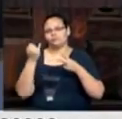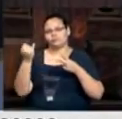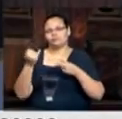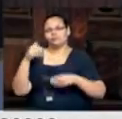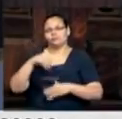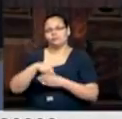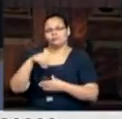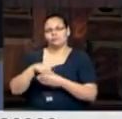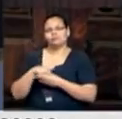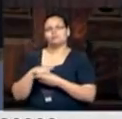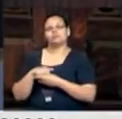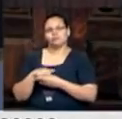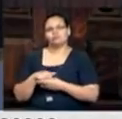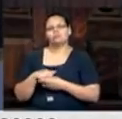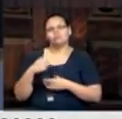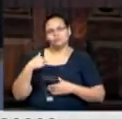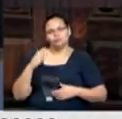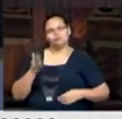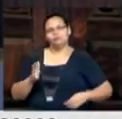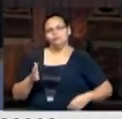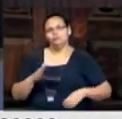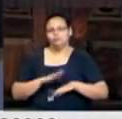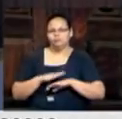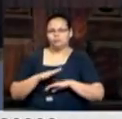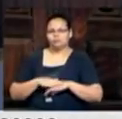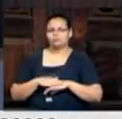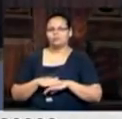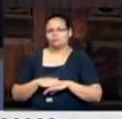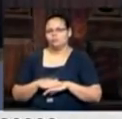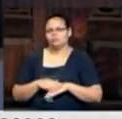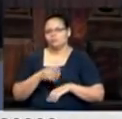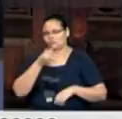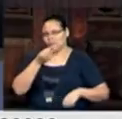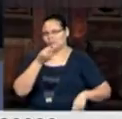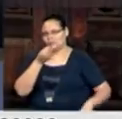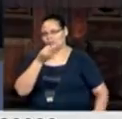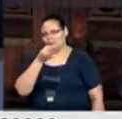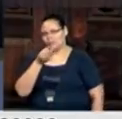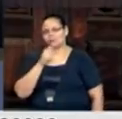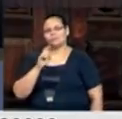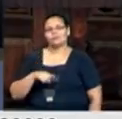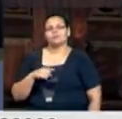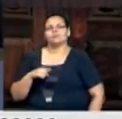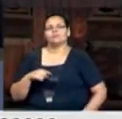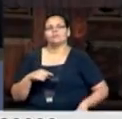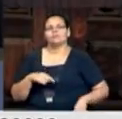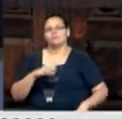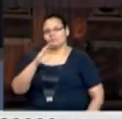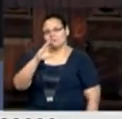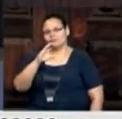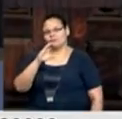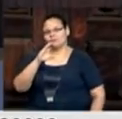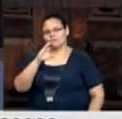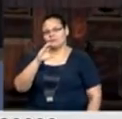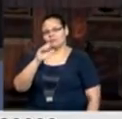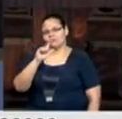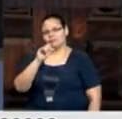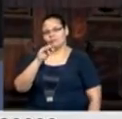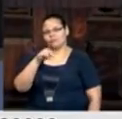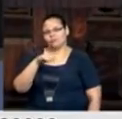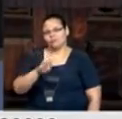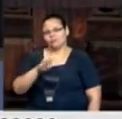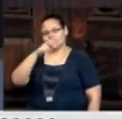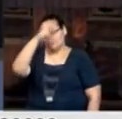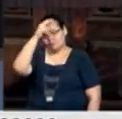votadas. Eu já me pronunciei com relação à questão da decretação do estado de calamidade pública no estado do Rio de Janeiro